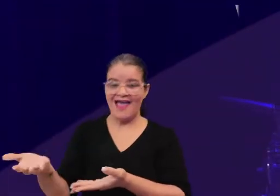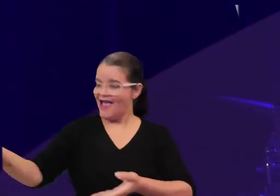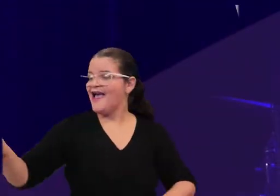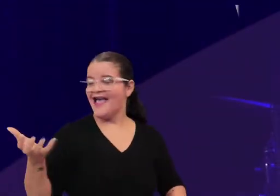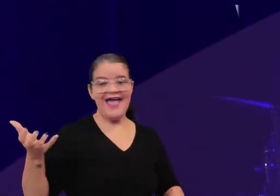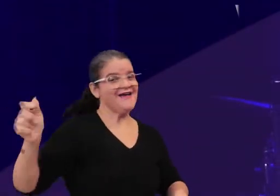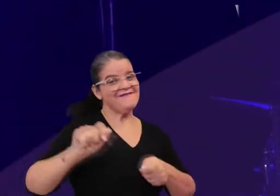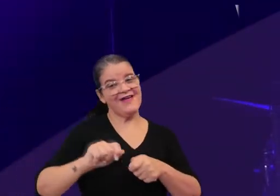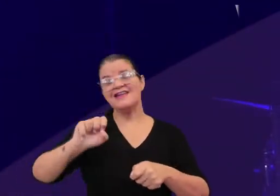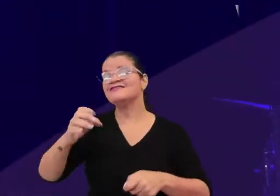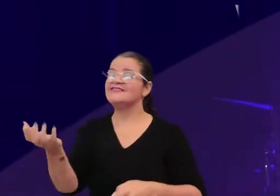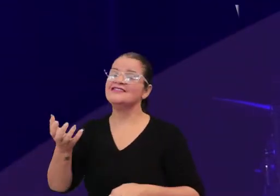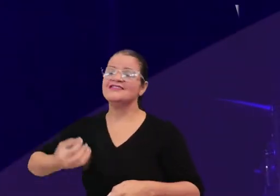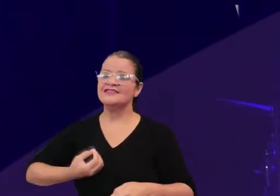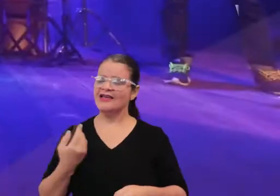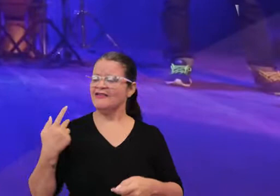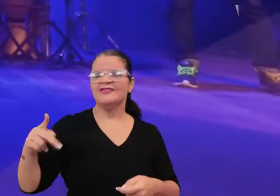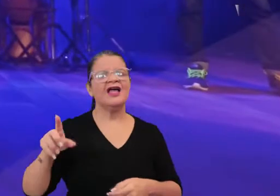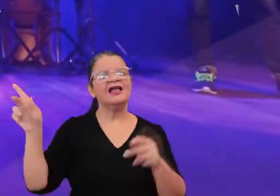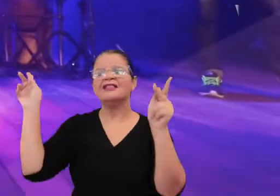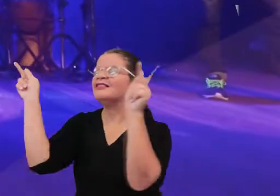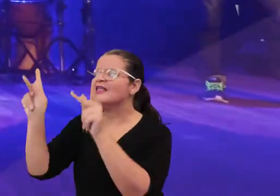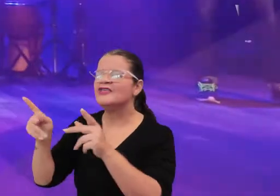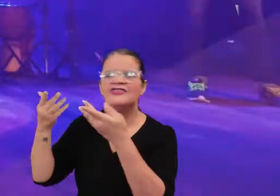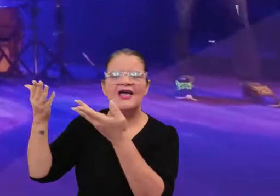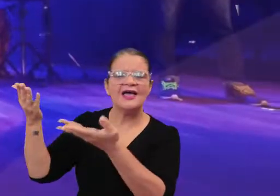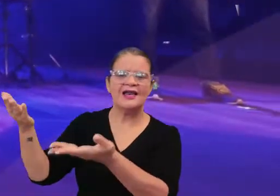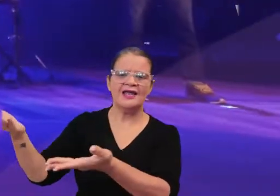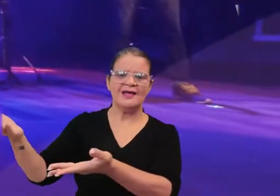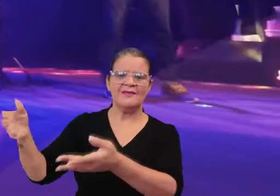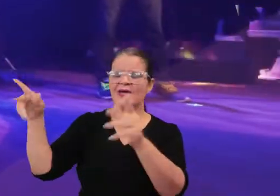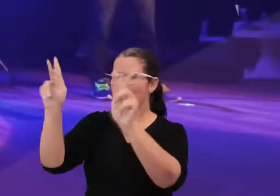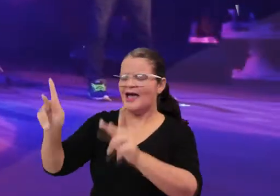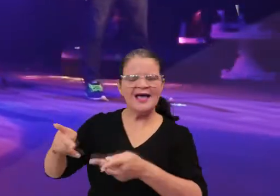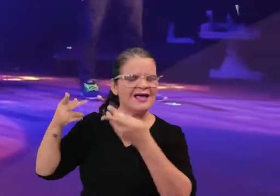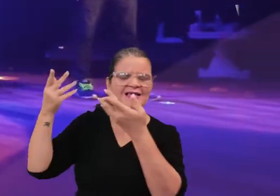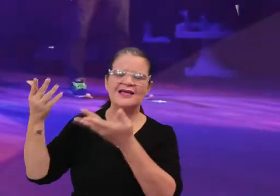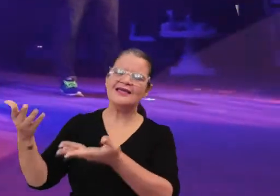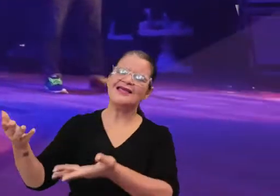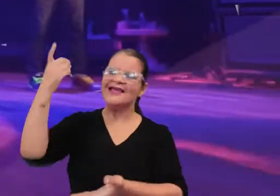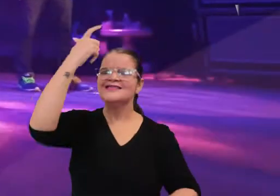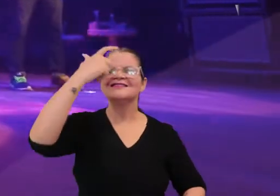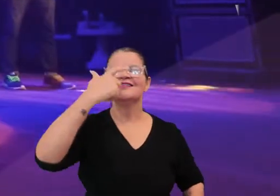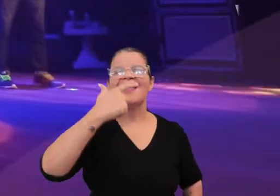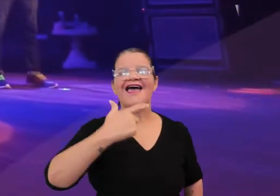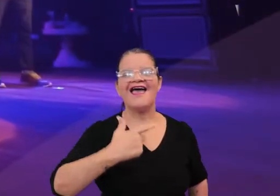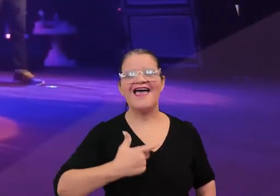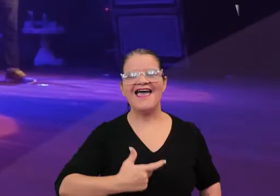é, é o que quer, faz o que quiser. Deixa ela em paz, deixa ela